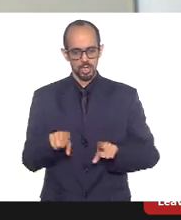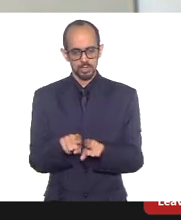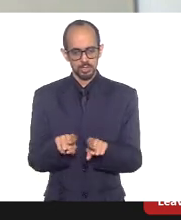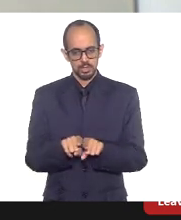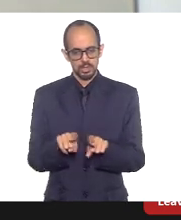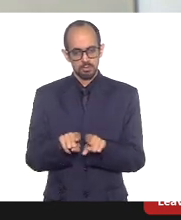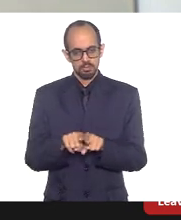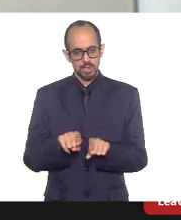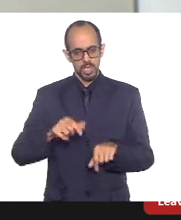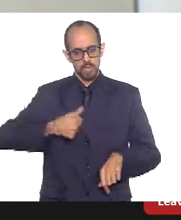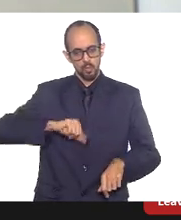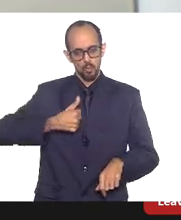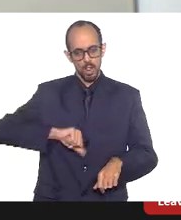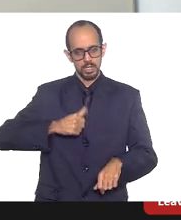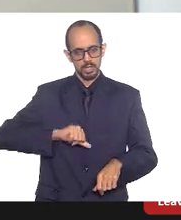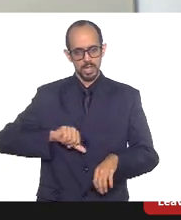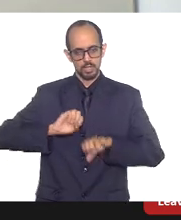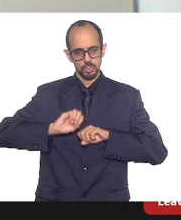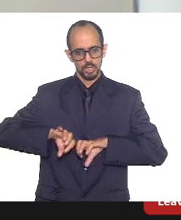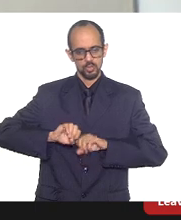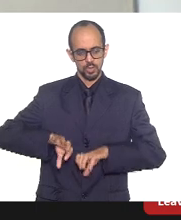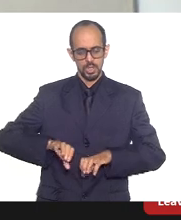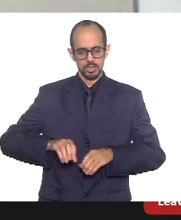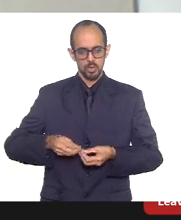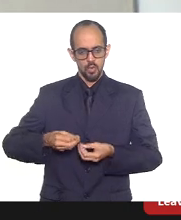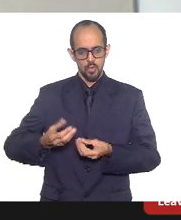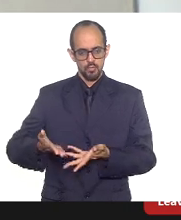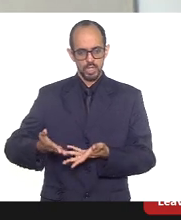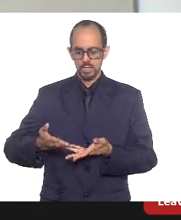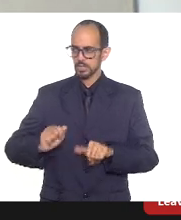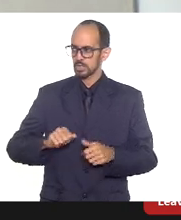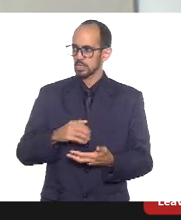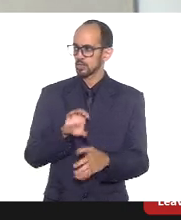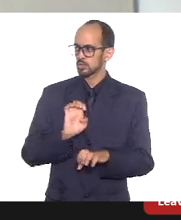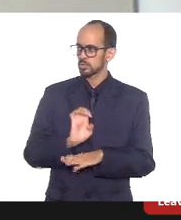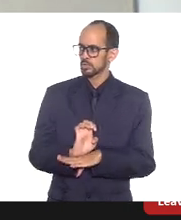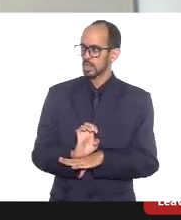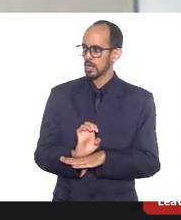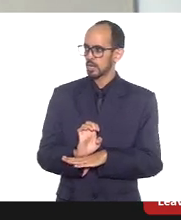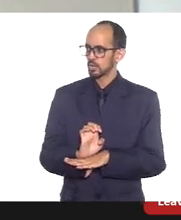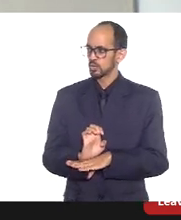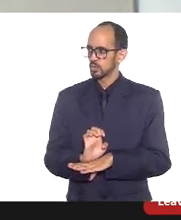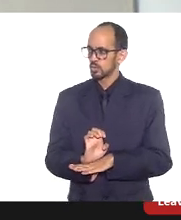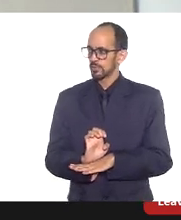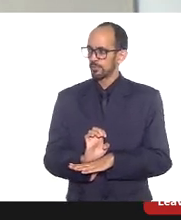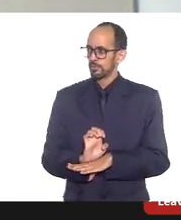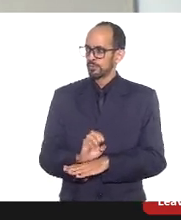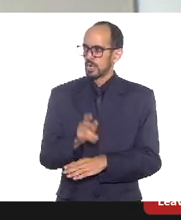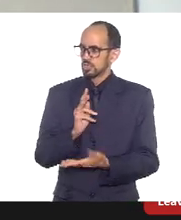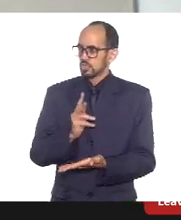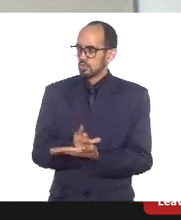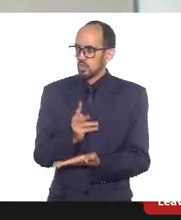a qualidade da educação pública oferecida no Estado. Então, contem com a gente, seguimos juntos na luta pela